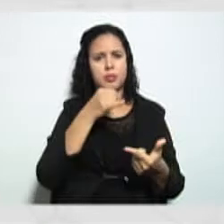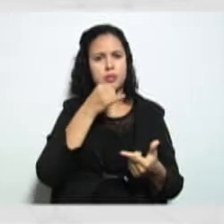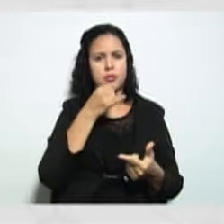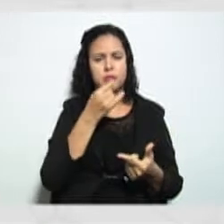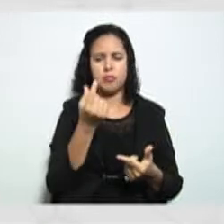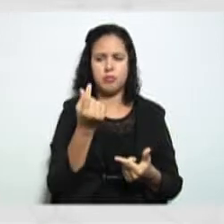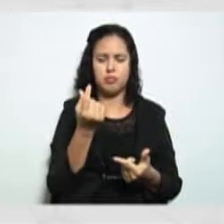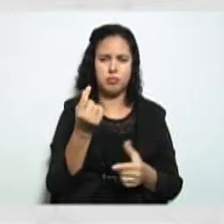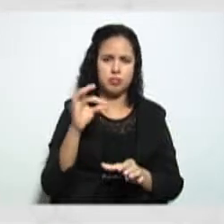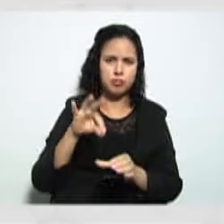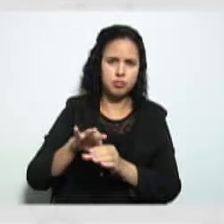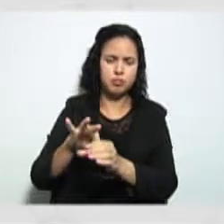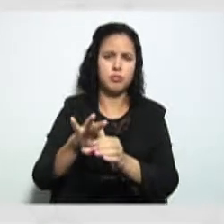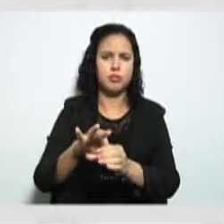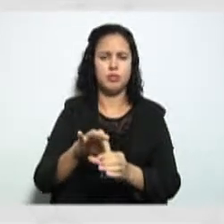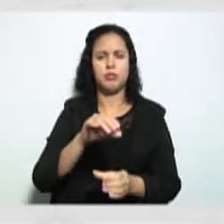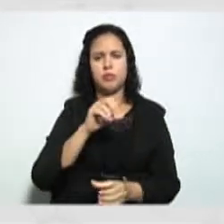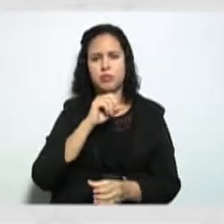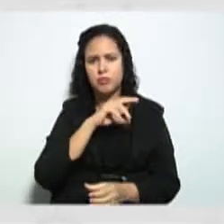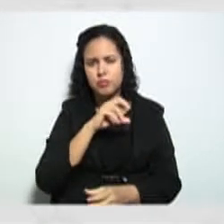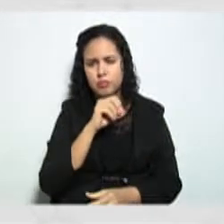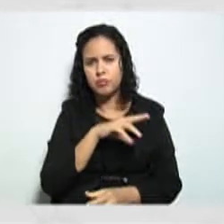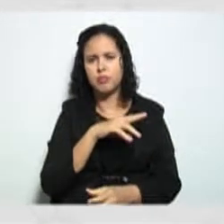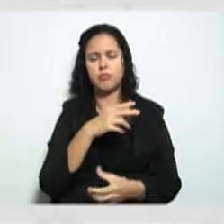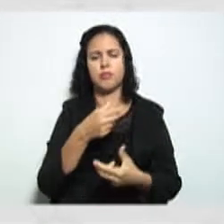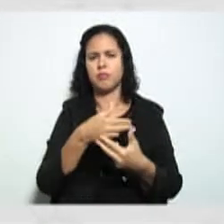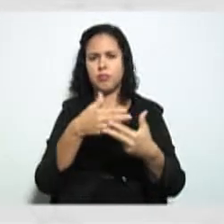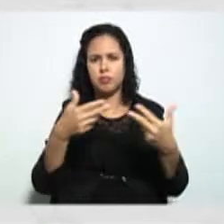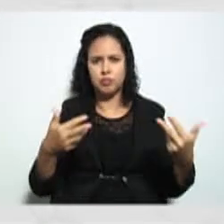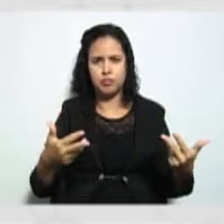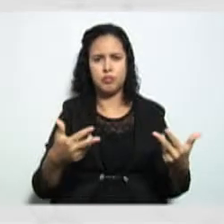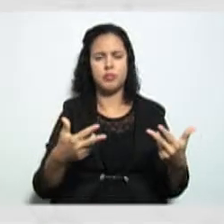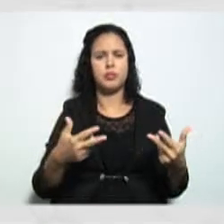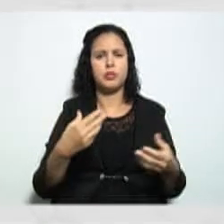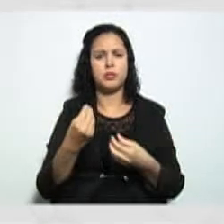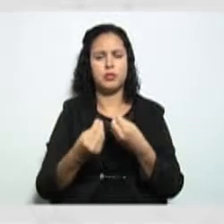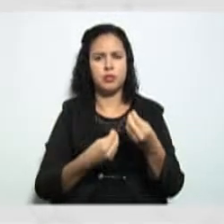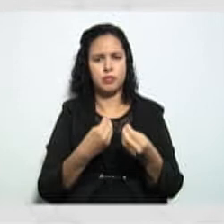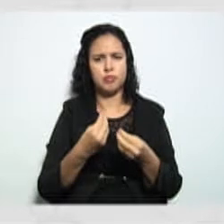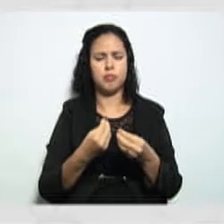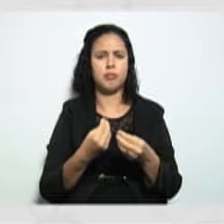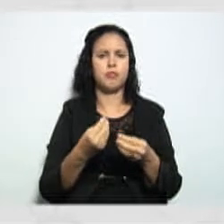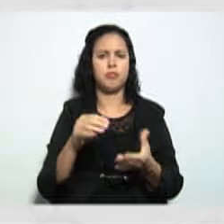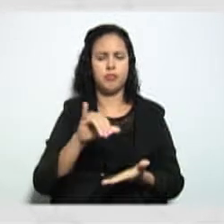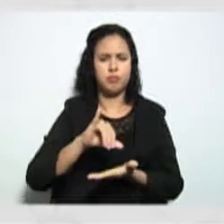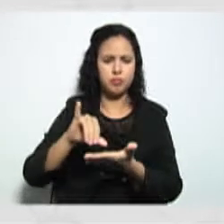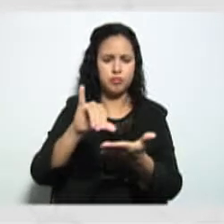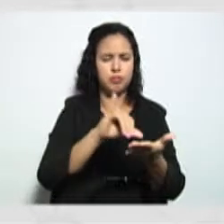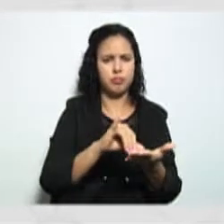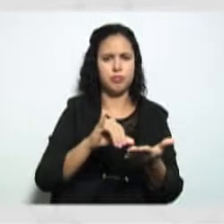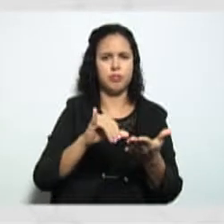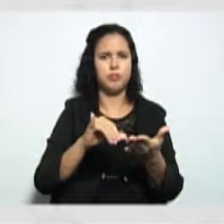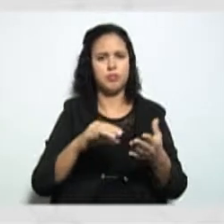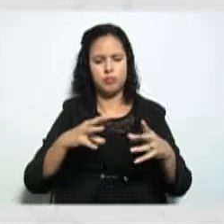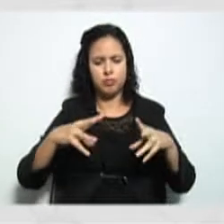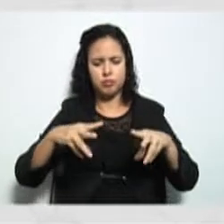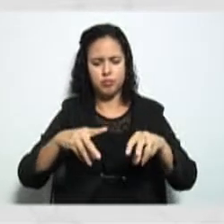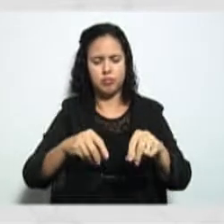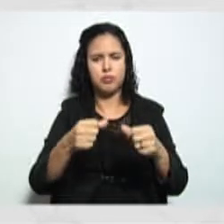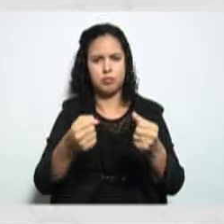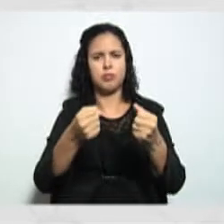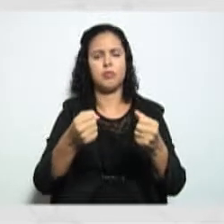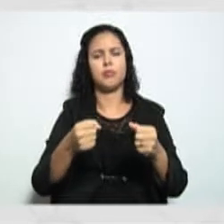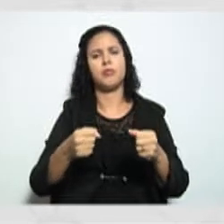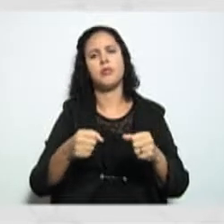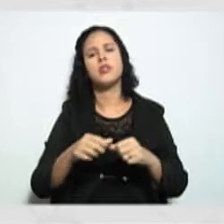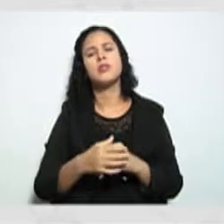sementes, são os agrotóxicos, são os defensivos, de maneira geral, né? Os aditivos que vão corrigir a terra, vários produtos que a gente usa para